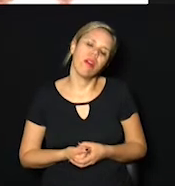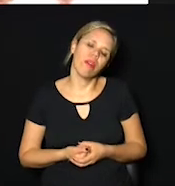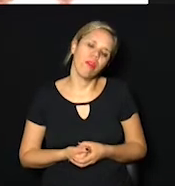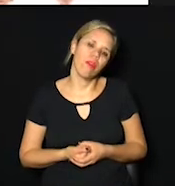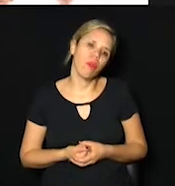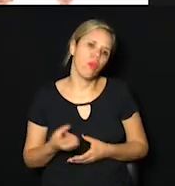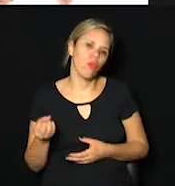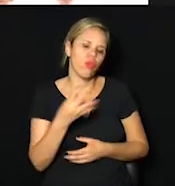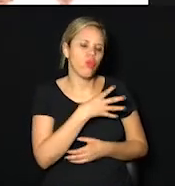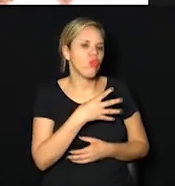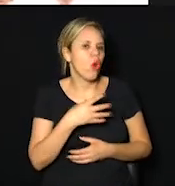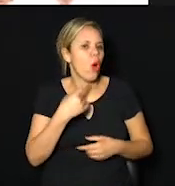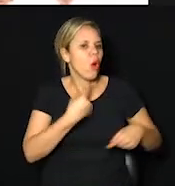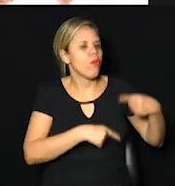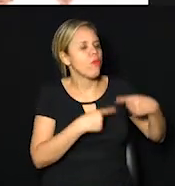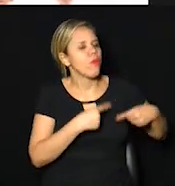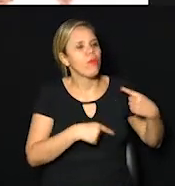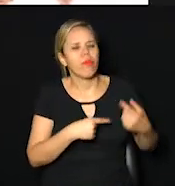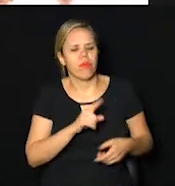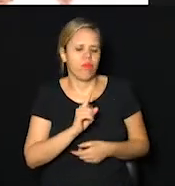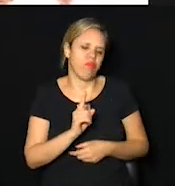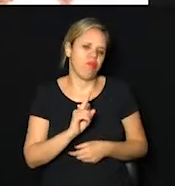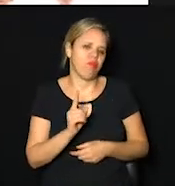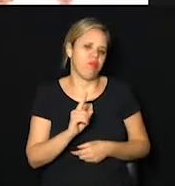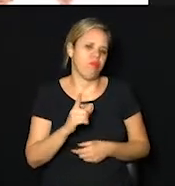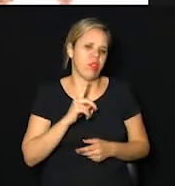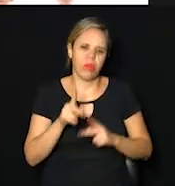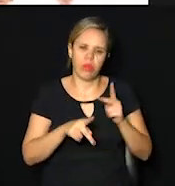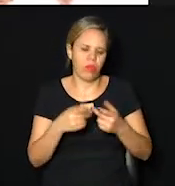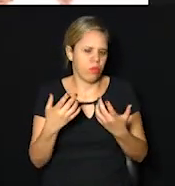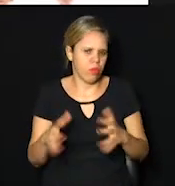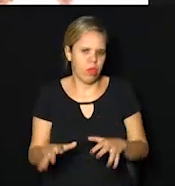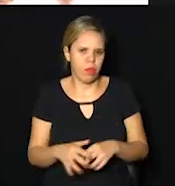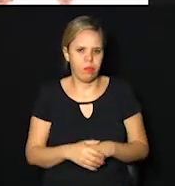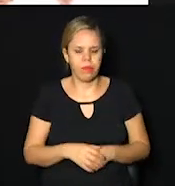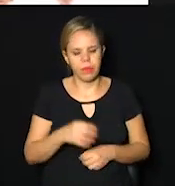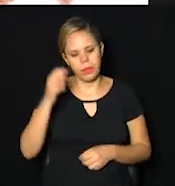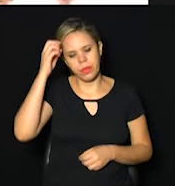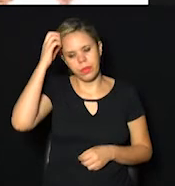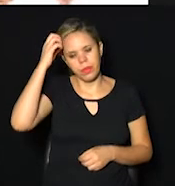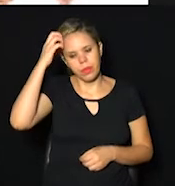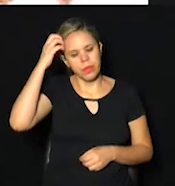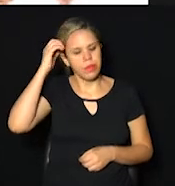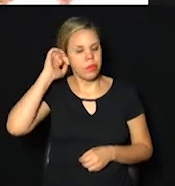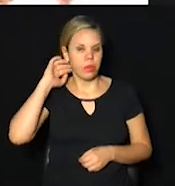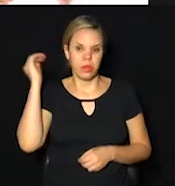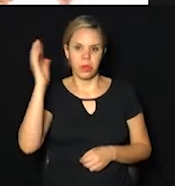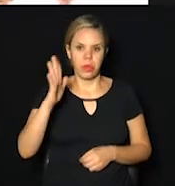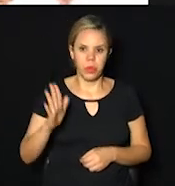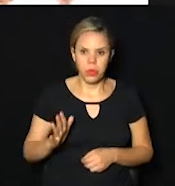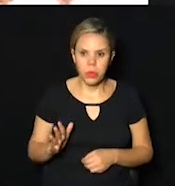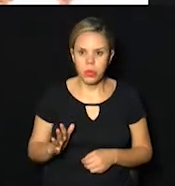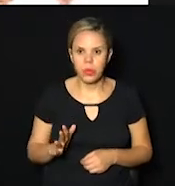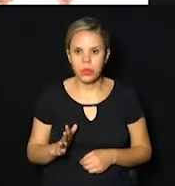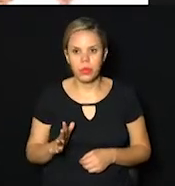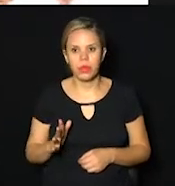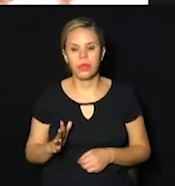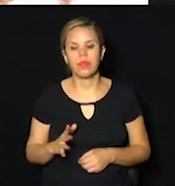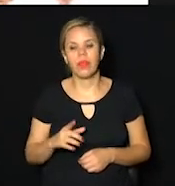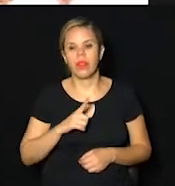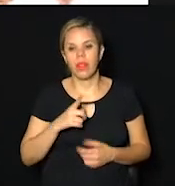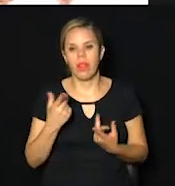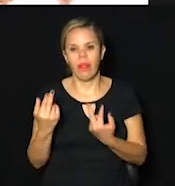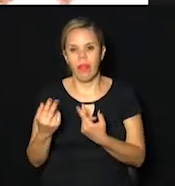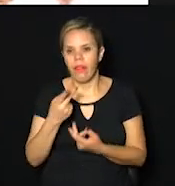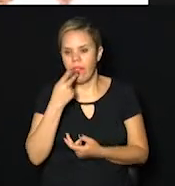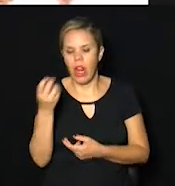nova política. Não, tem gente que não quer, né? Mas o Brasil inteiro tem essa fala da nova